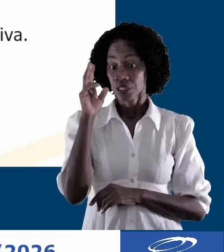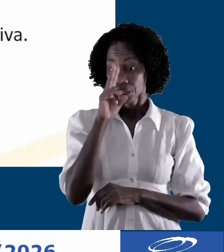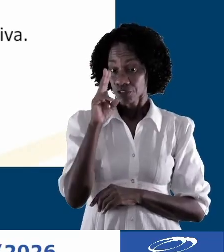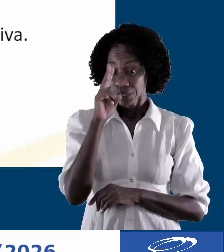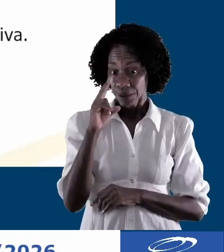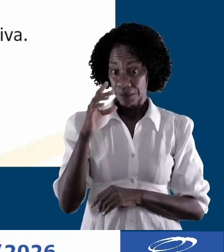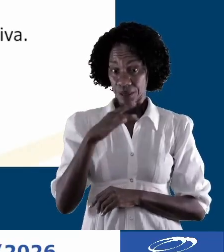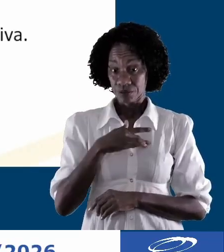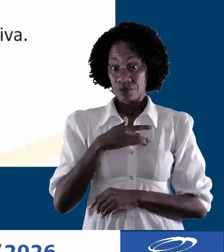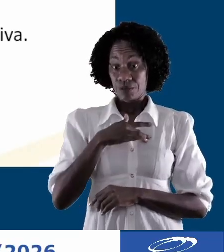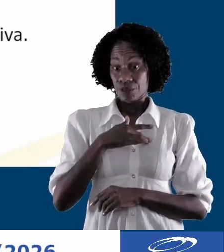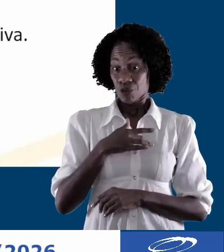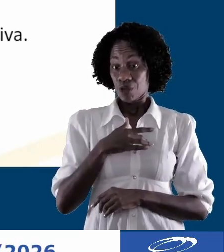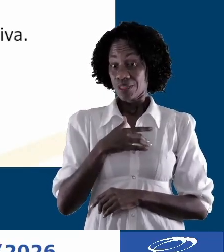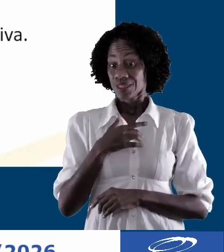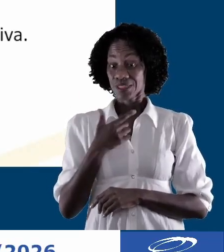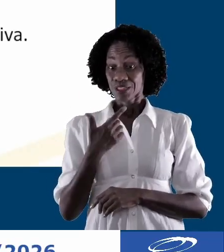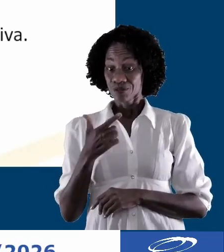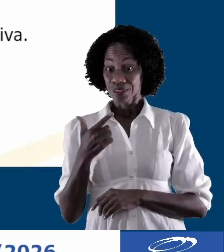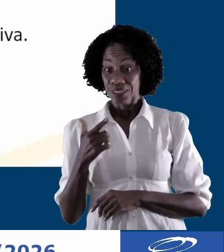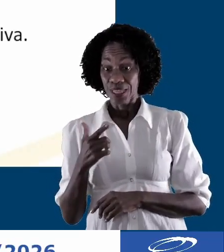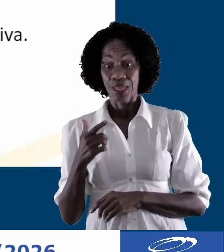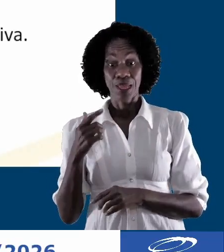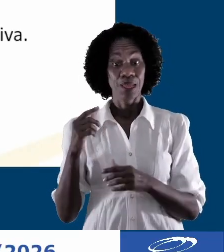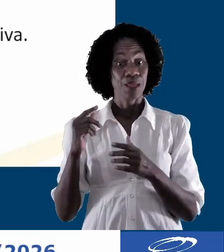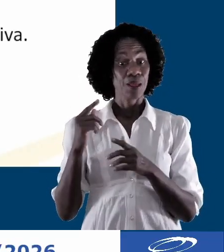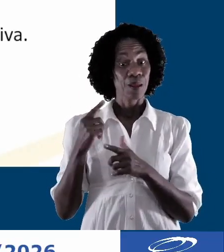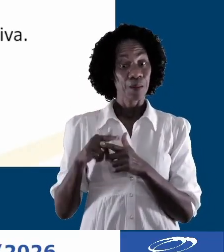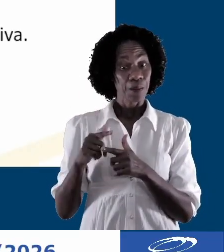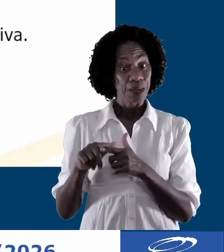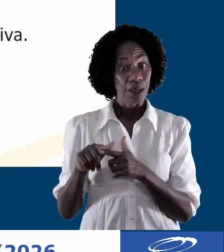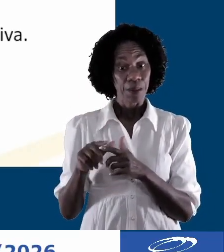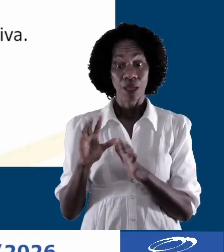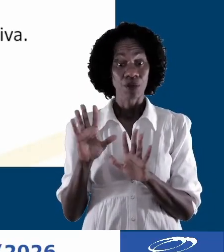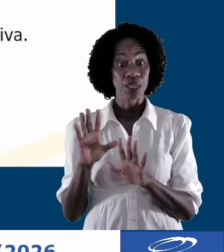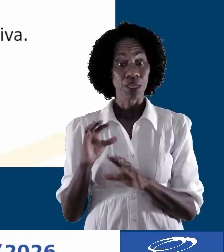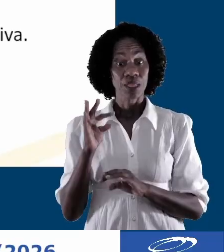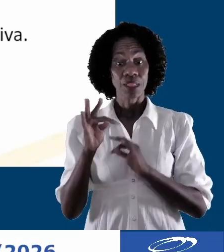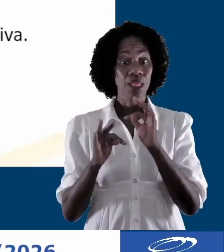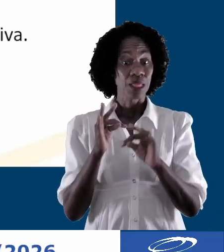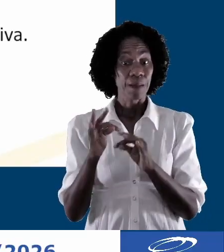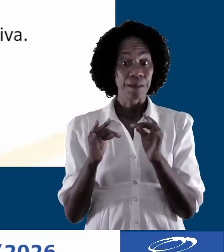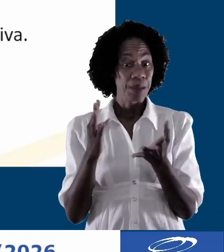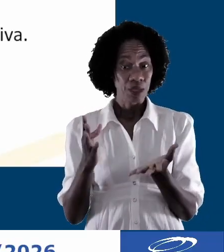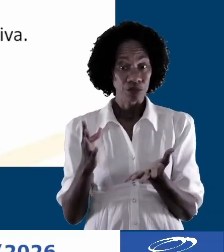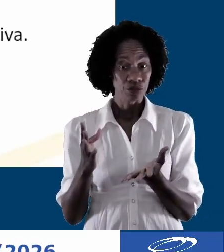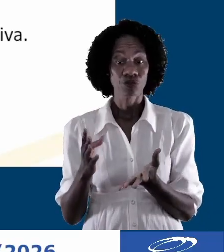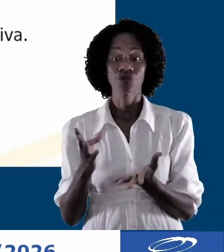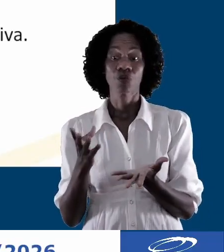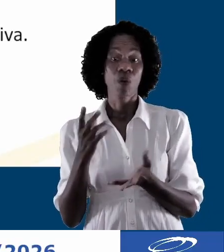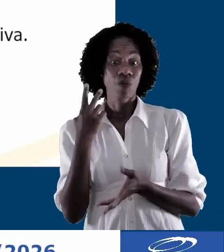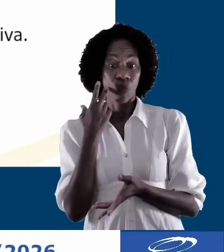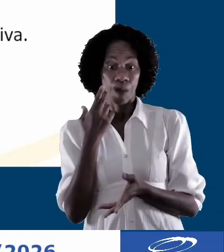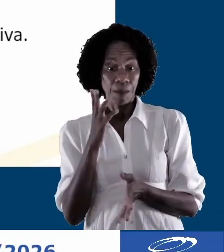complicada ele é clínico e, mesmo na complicada, ele é fundamental. E a história